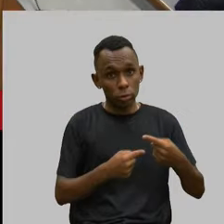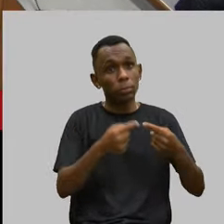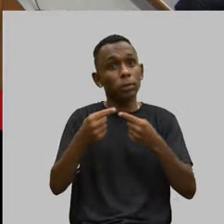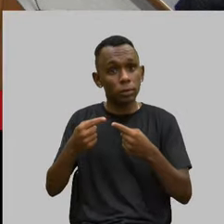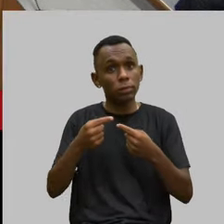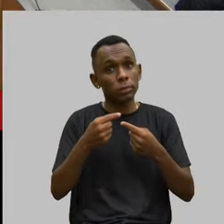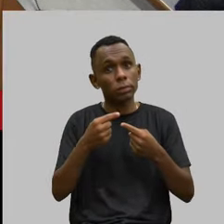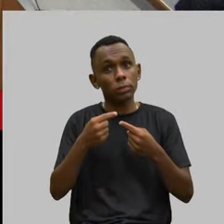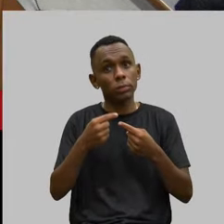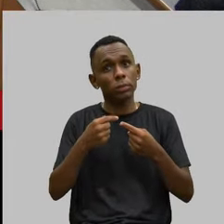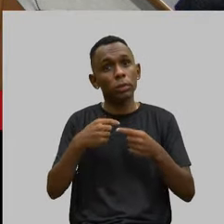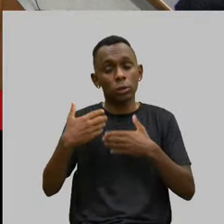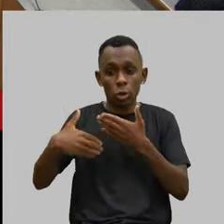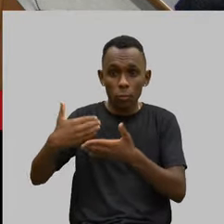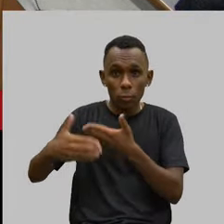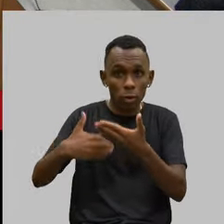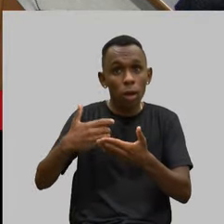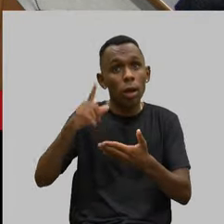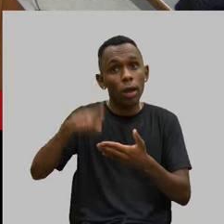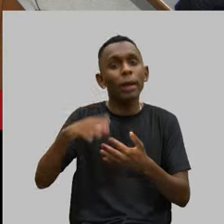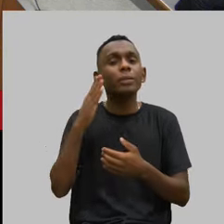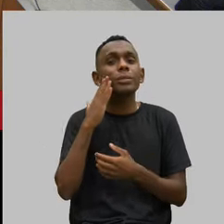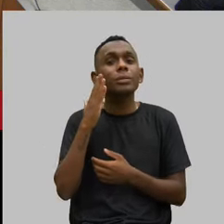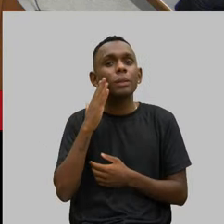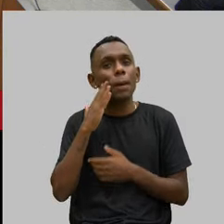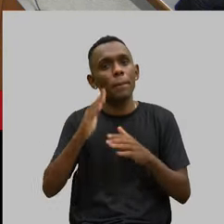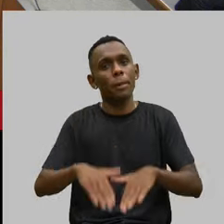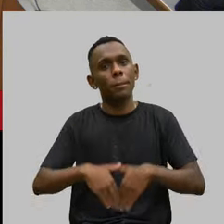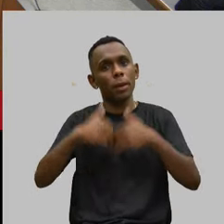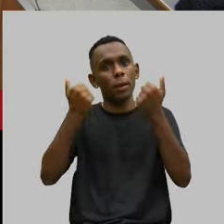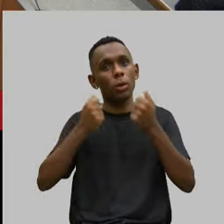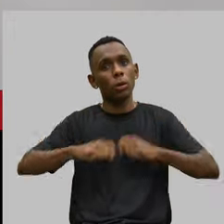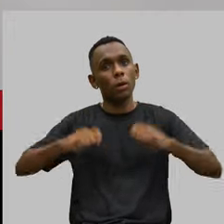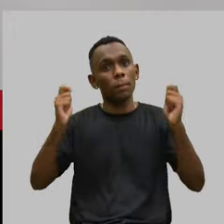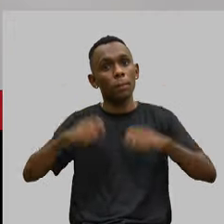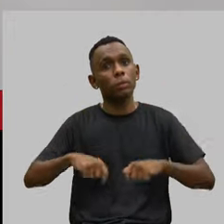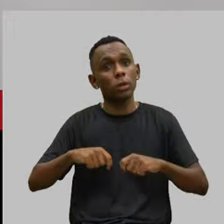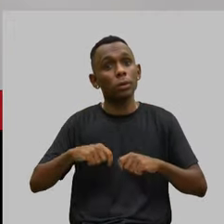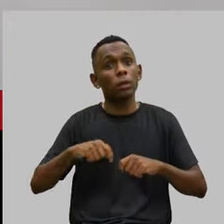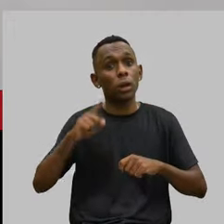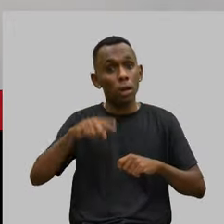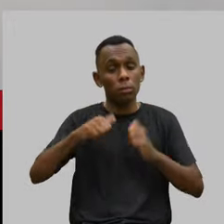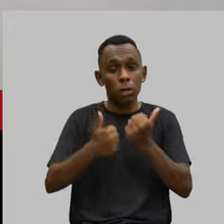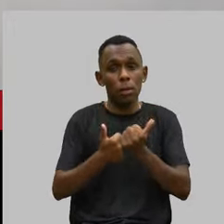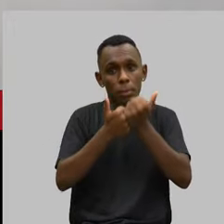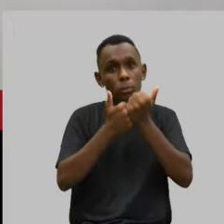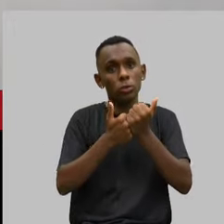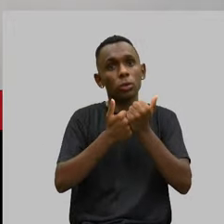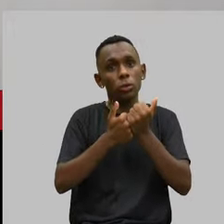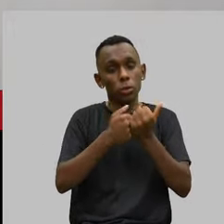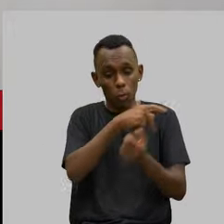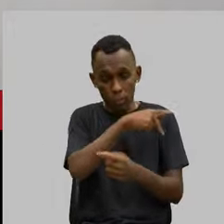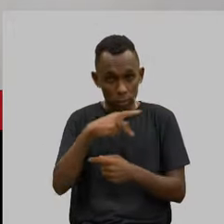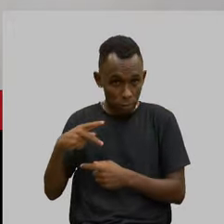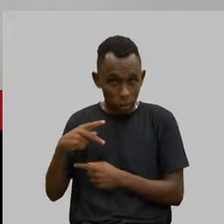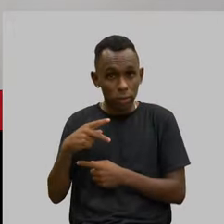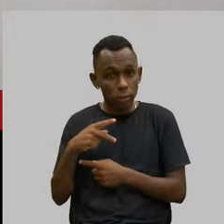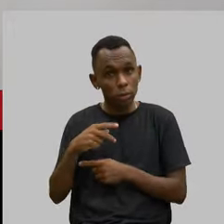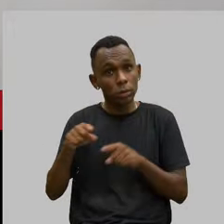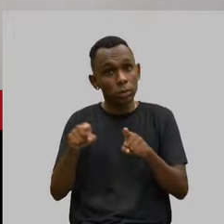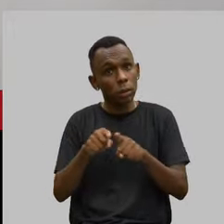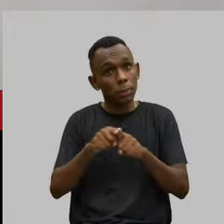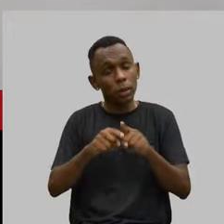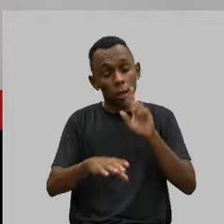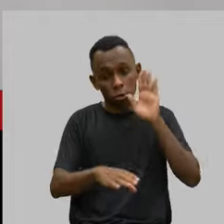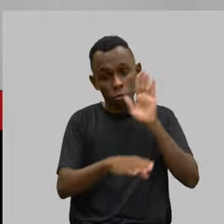esmeram nesse processo é que sabe melhor é que pode inclusive auxiliar o nosso presidente que pode ajudar o nosso